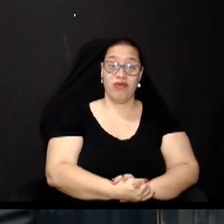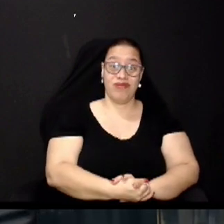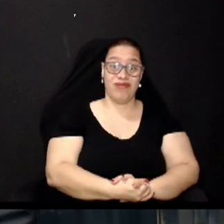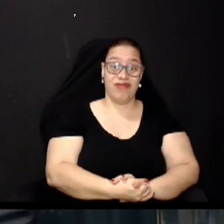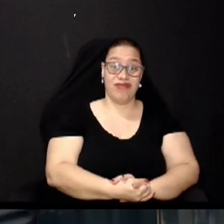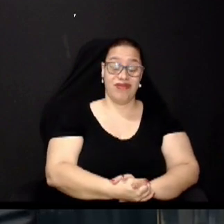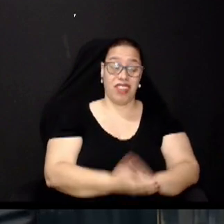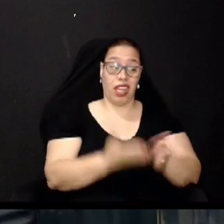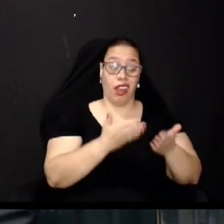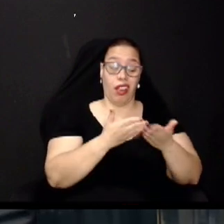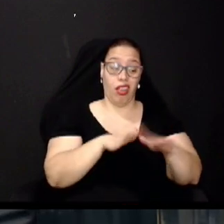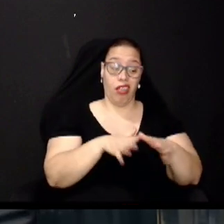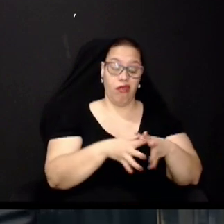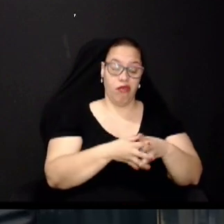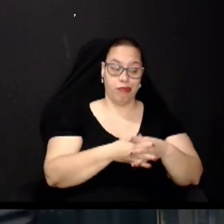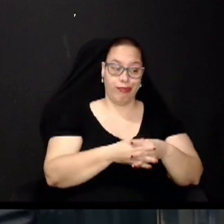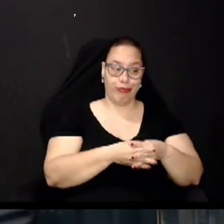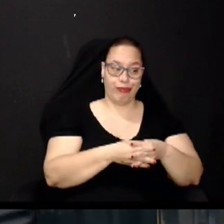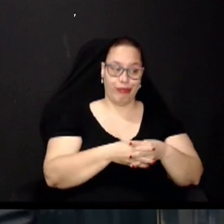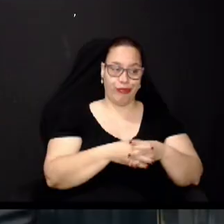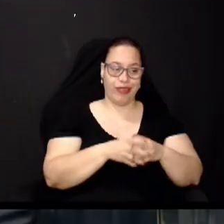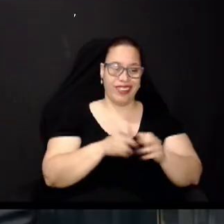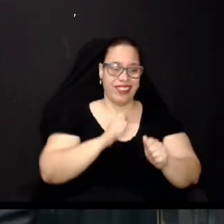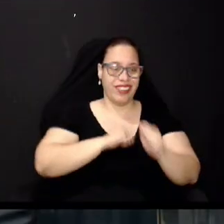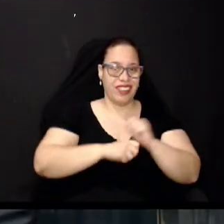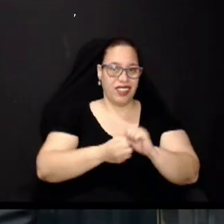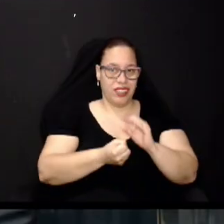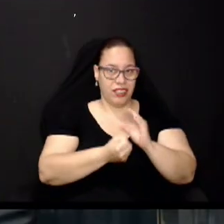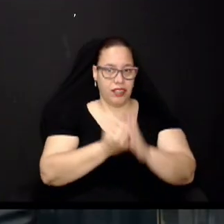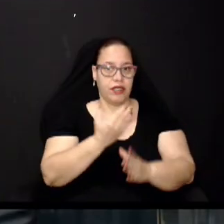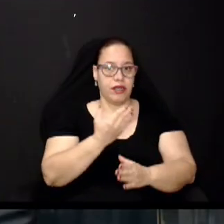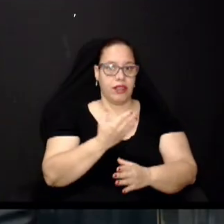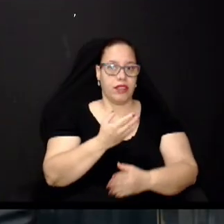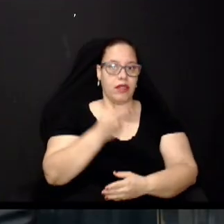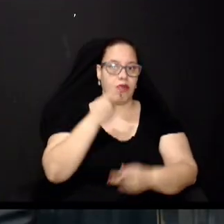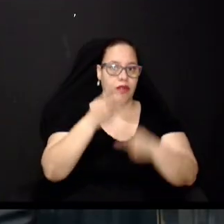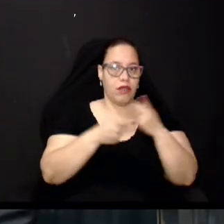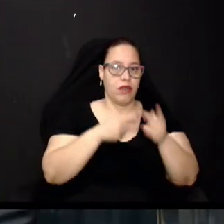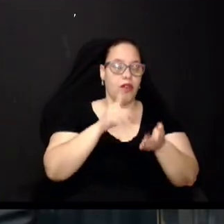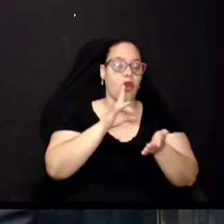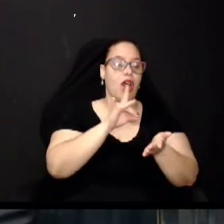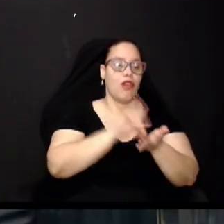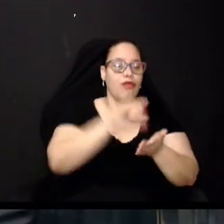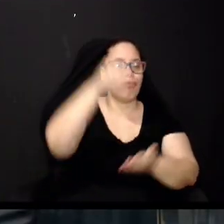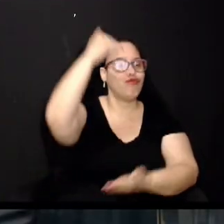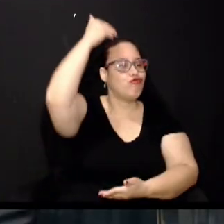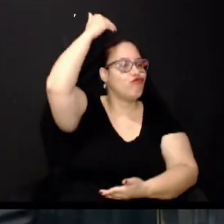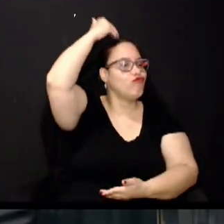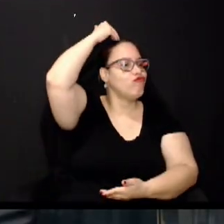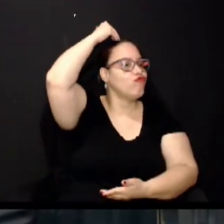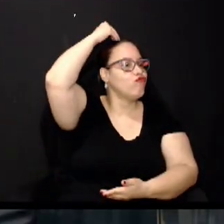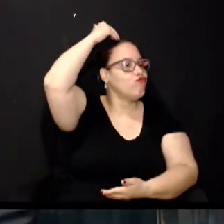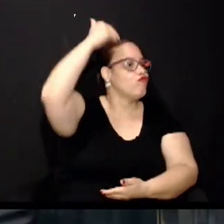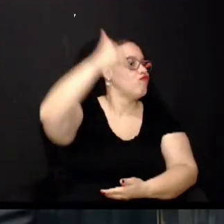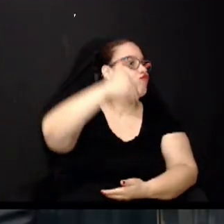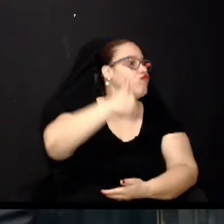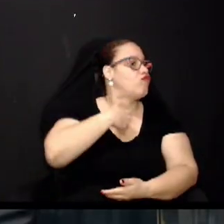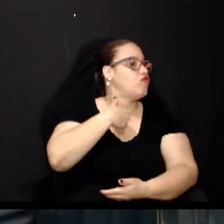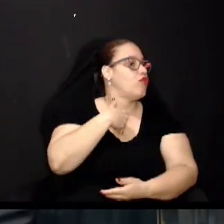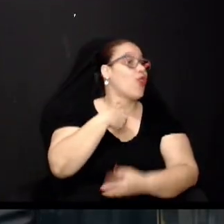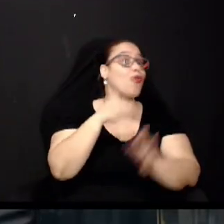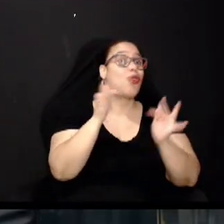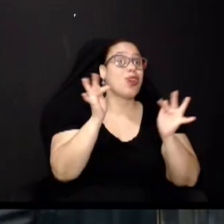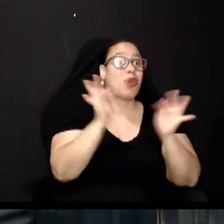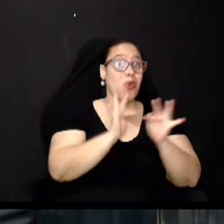que o sentimento que mais aparece, né, dos mais relatados, é de fato a culpa. Como é que eu me sinto feliz Sim. por